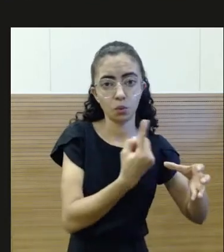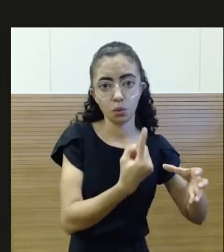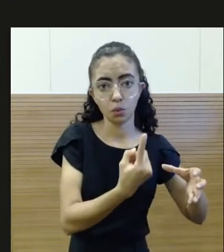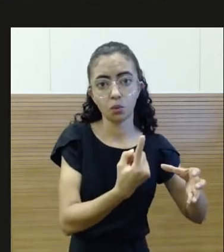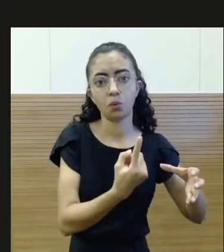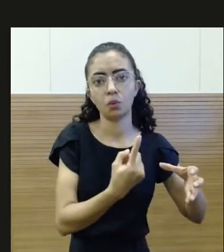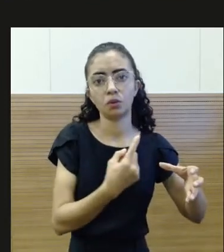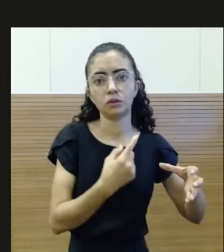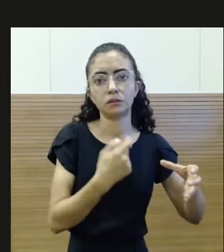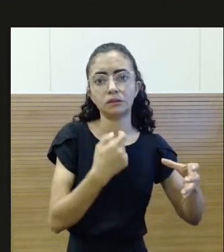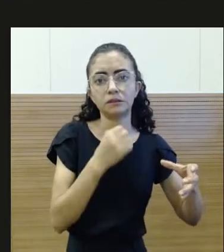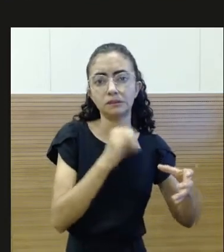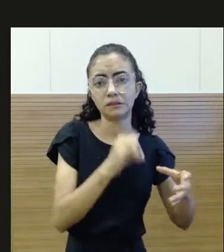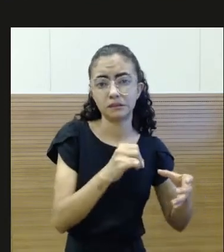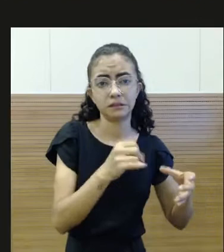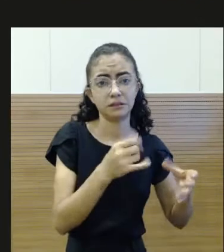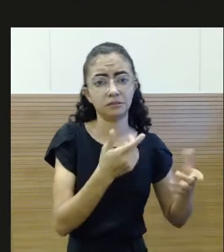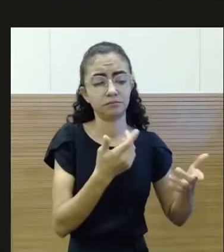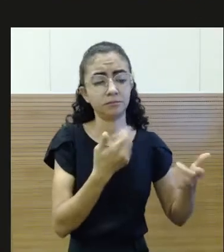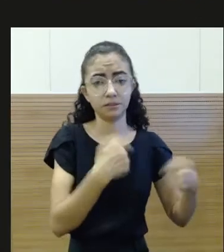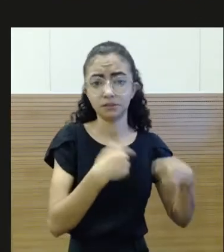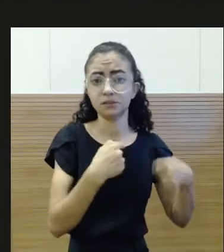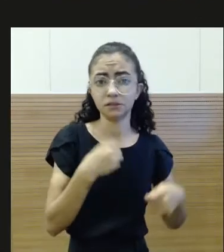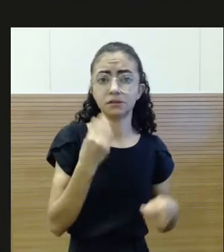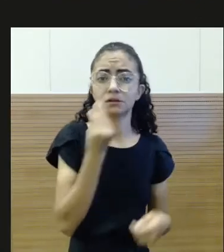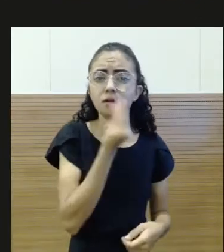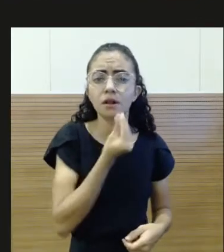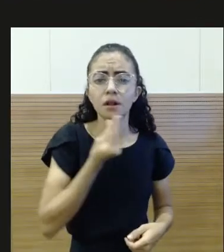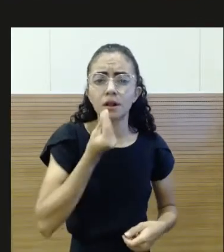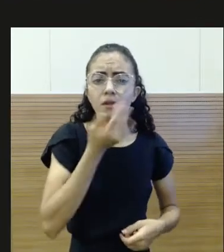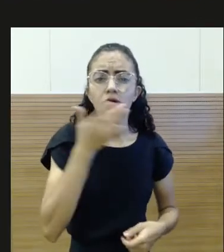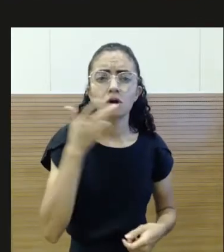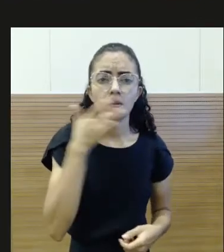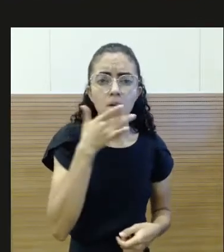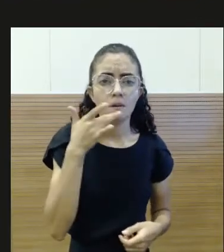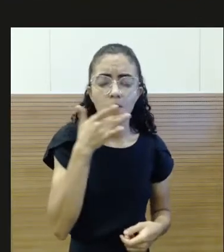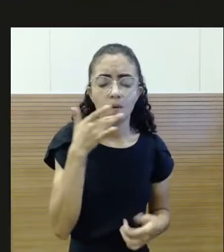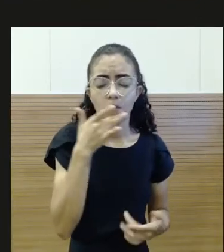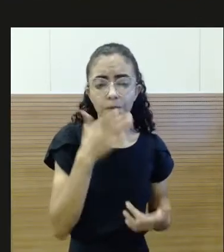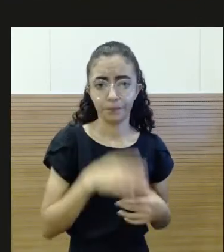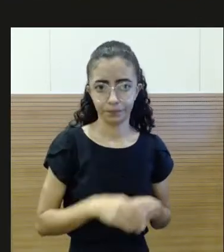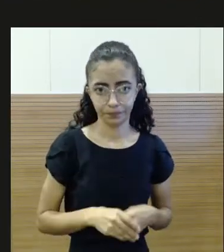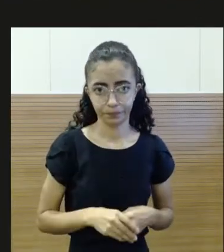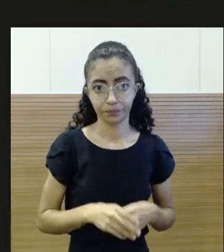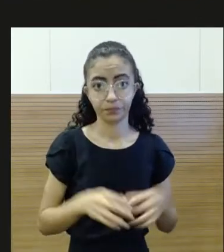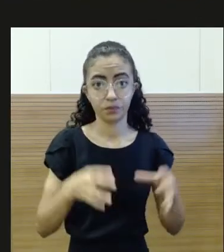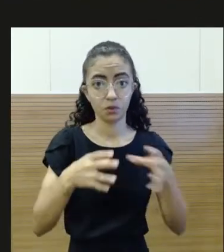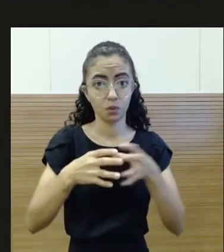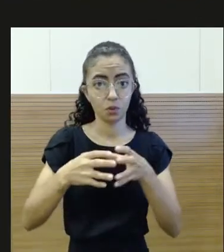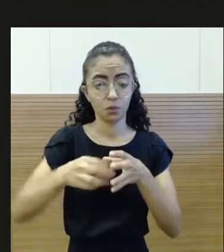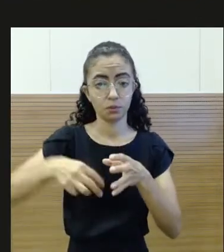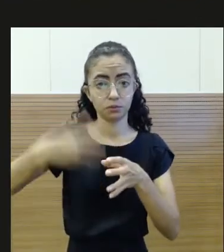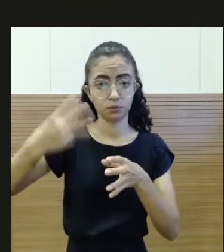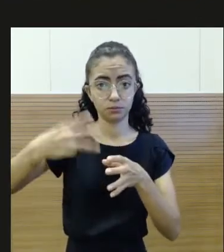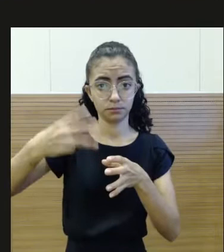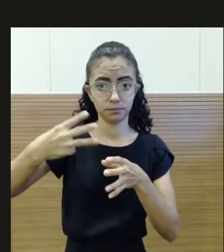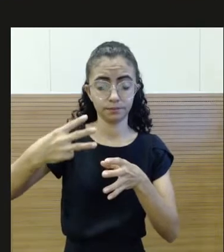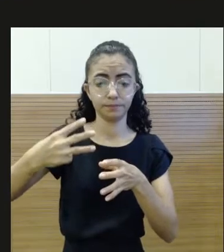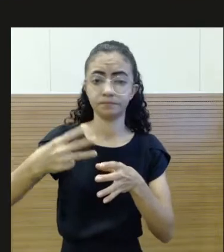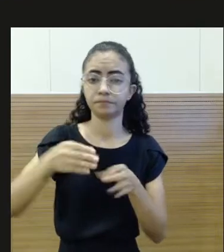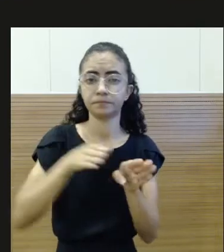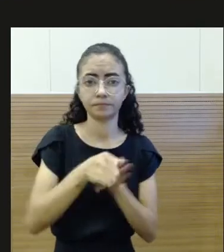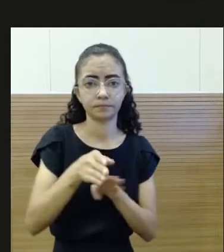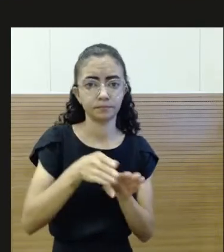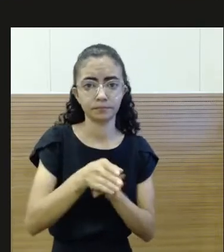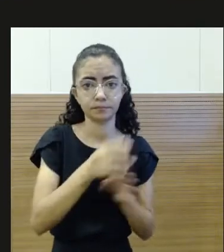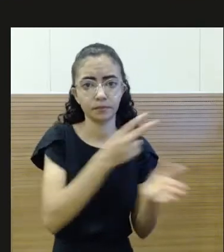maneira prazerosa e deliciosa, não é? Os alimentos do grupo 3, a recomendação é a mesma,